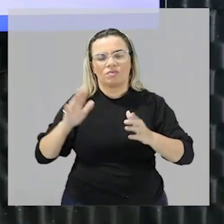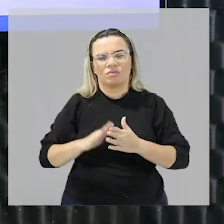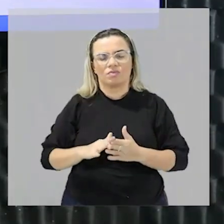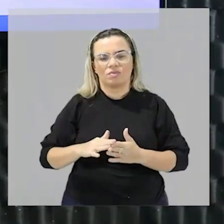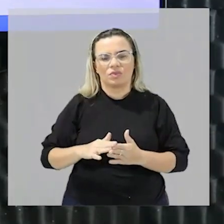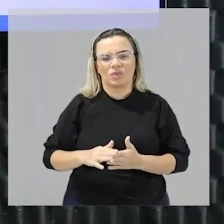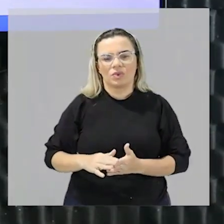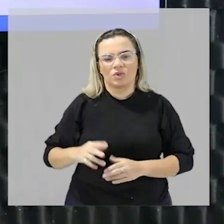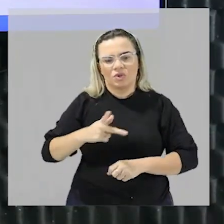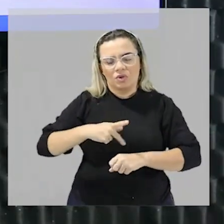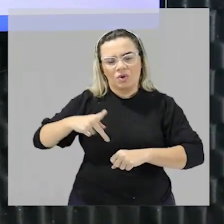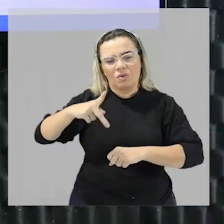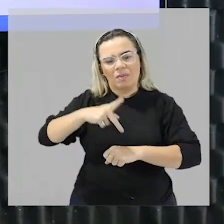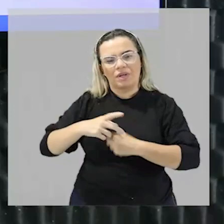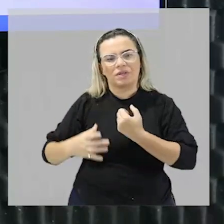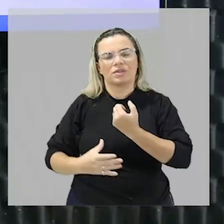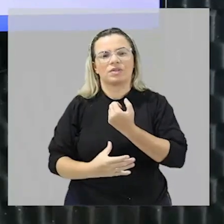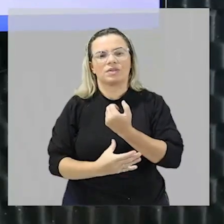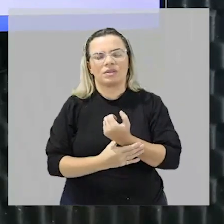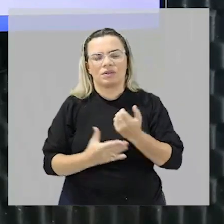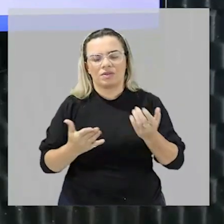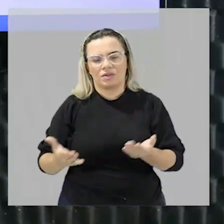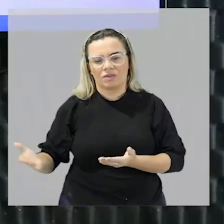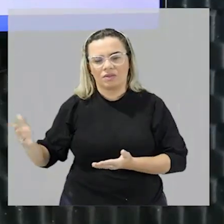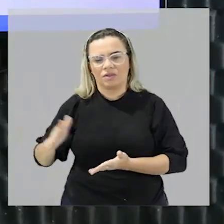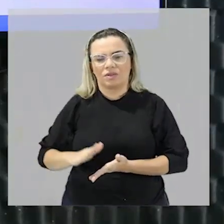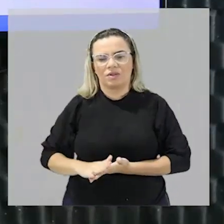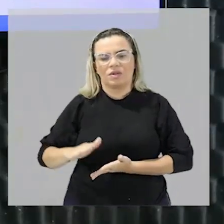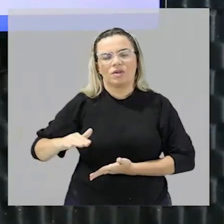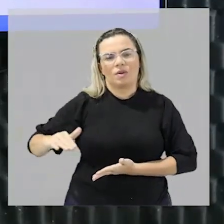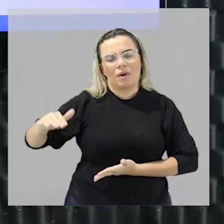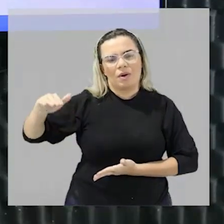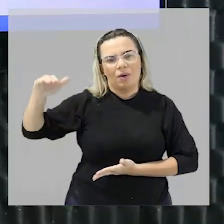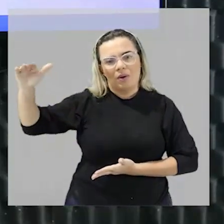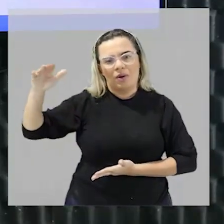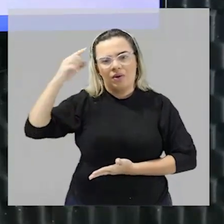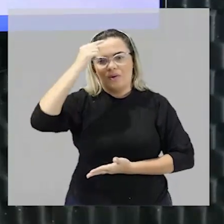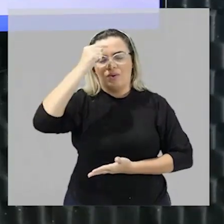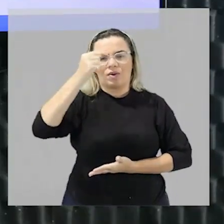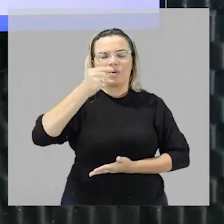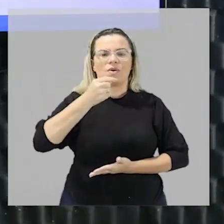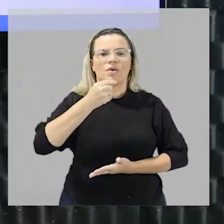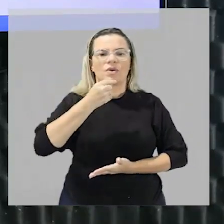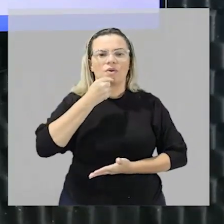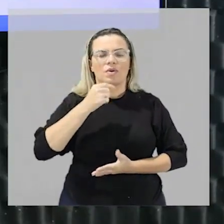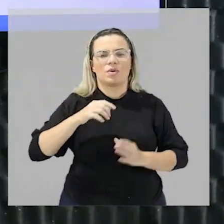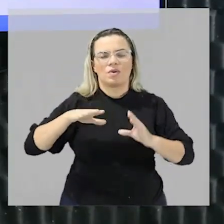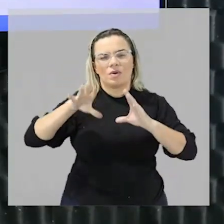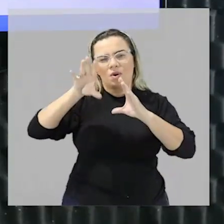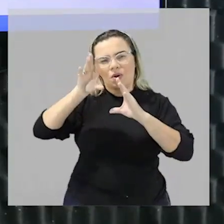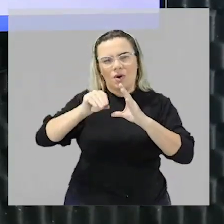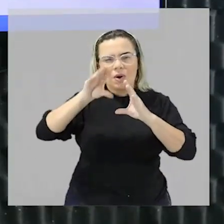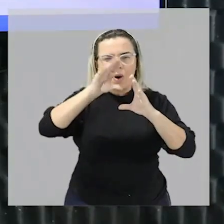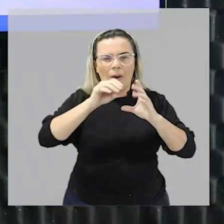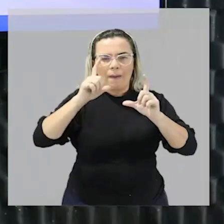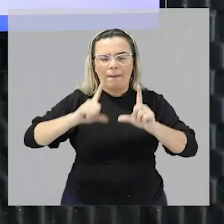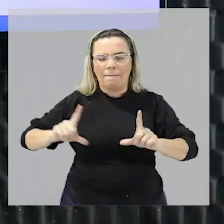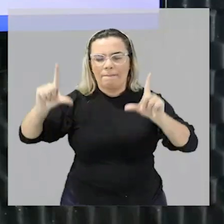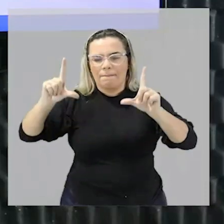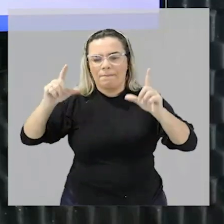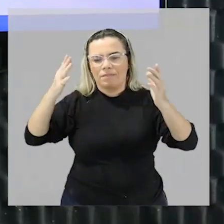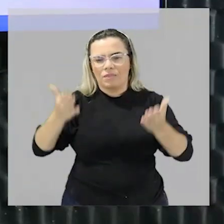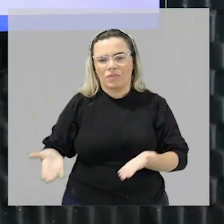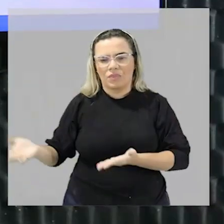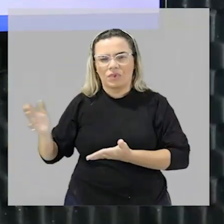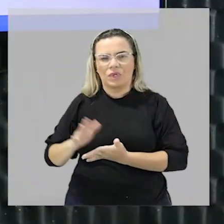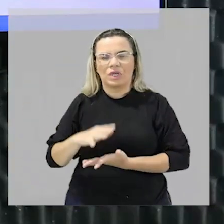estabilidade desde cedo. E essa ideia foi trabalhada desde cedo através de imagens fotográficas, através de quadros, como o quadro que